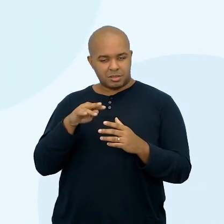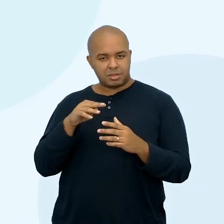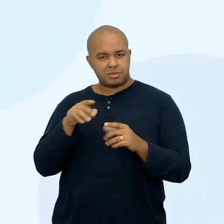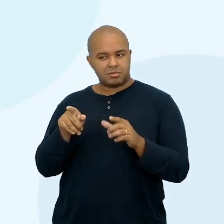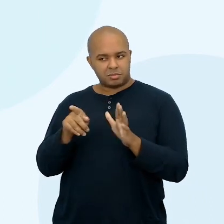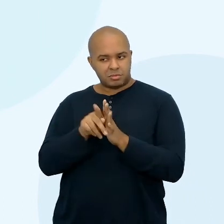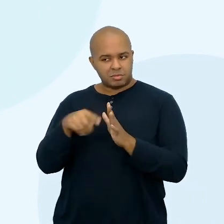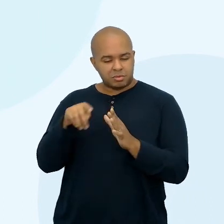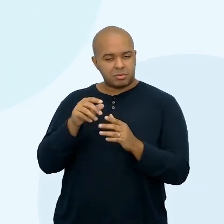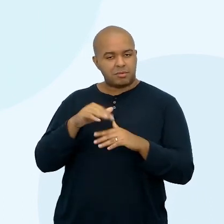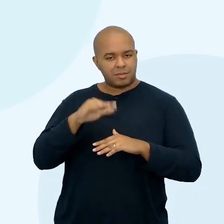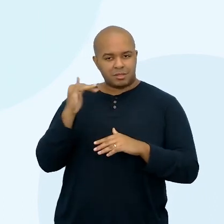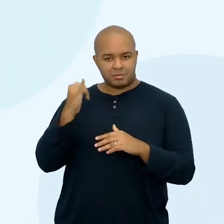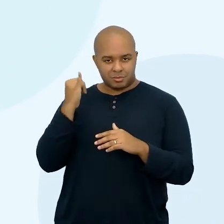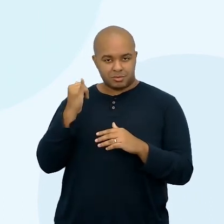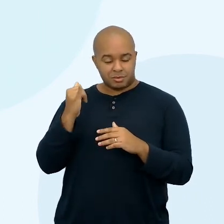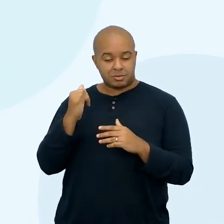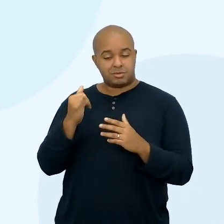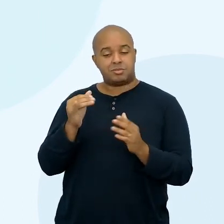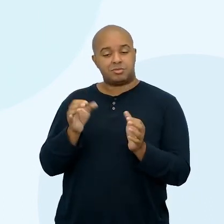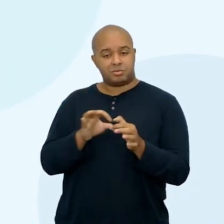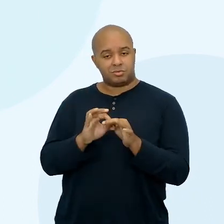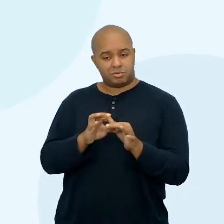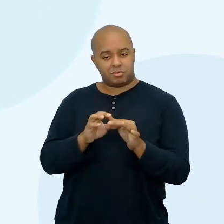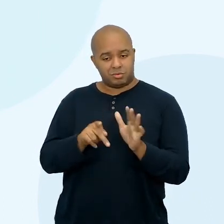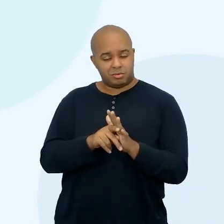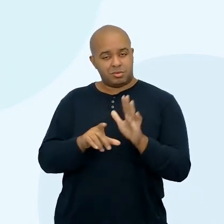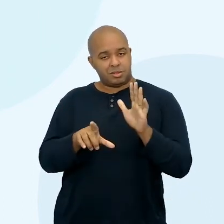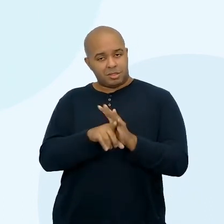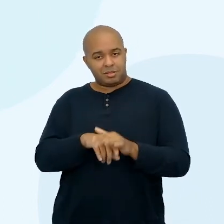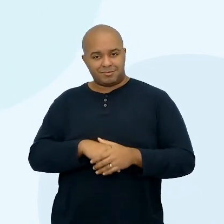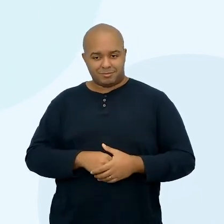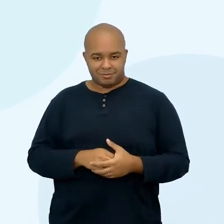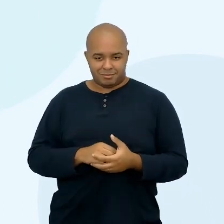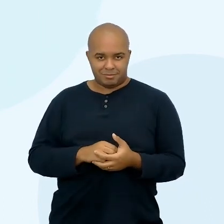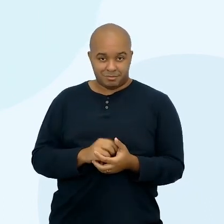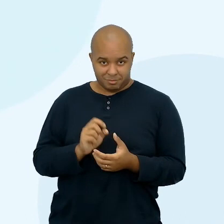como protagonista de todos esses